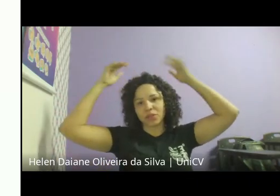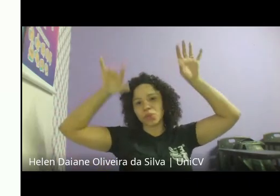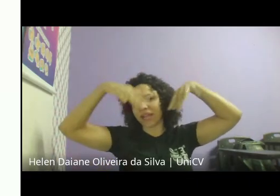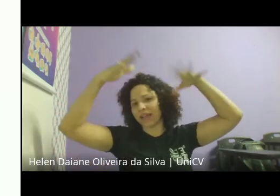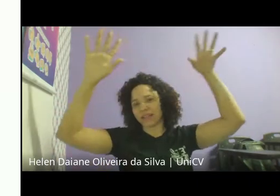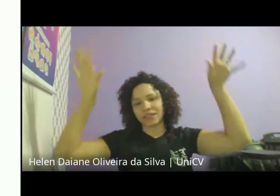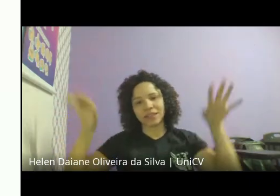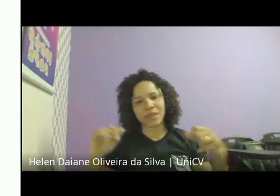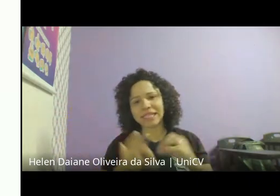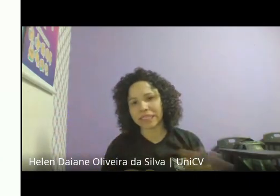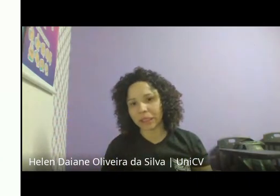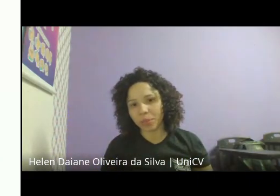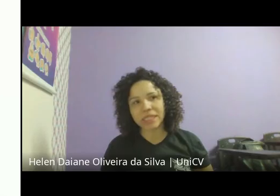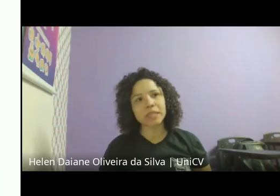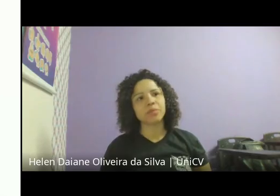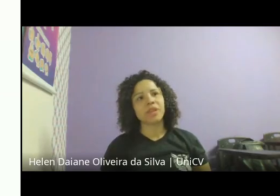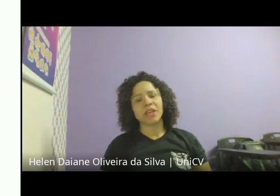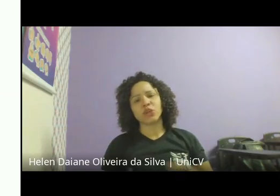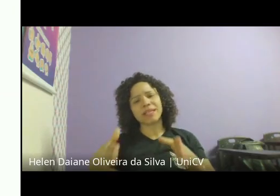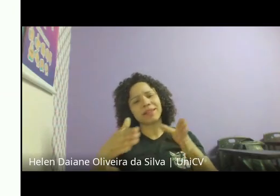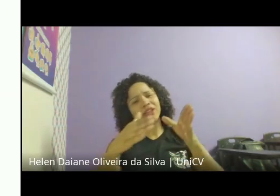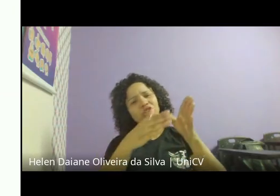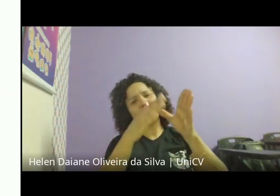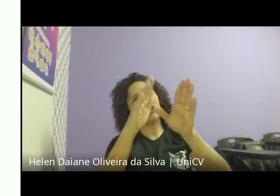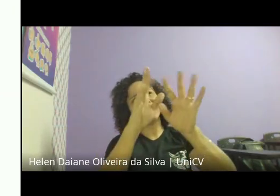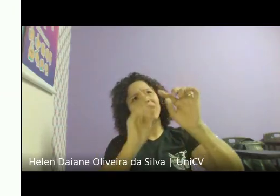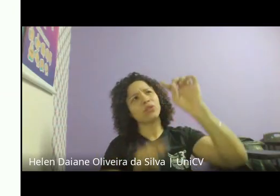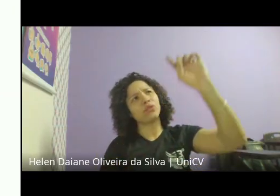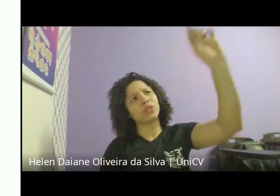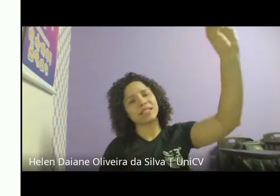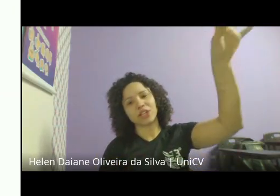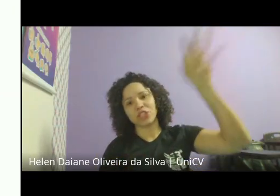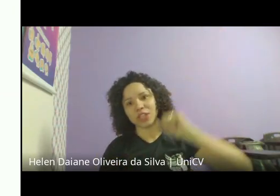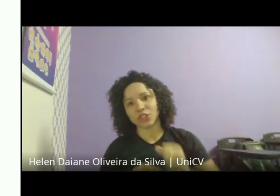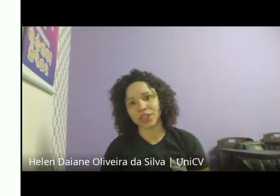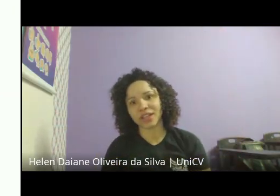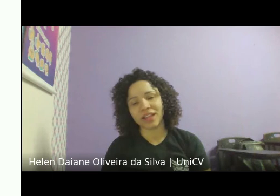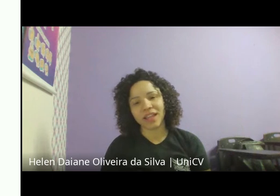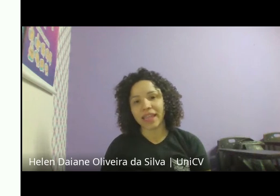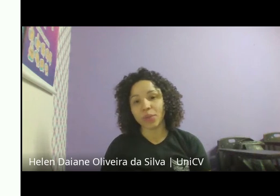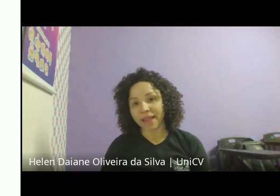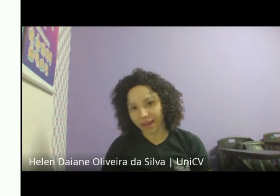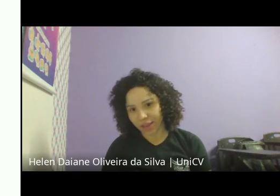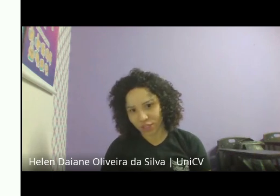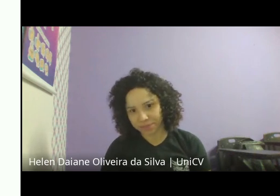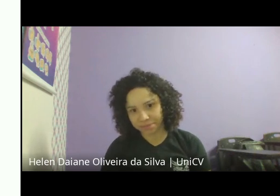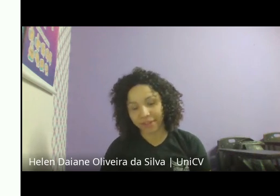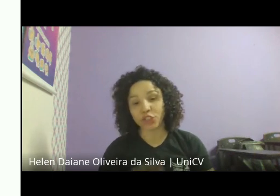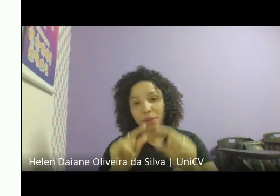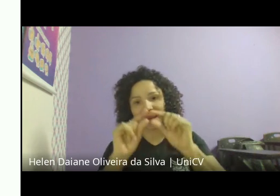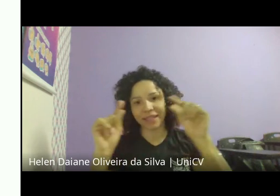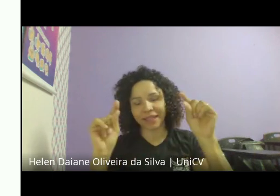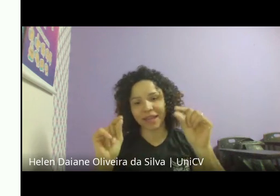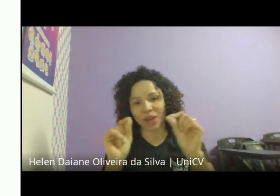que eu tava num lugar assim, bem simples, e tinha uma estradinha, e lá no fundo da estradinha tinha uma igreja.